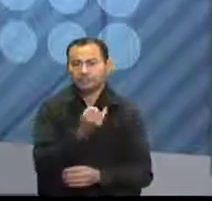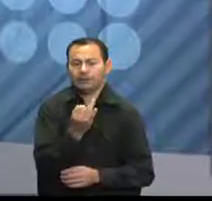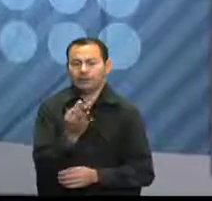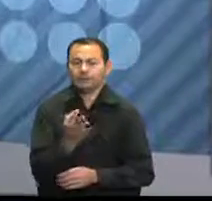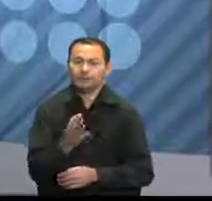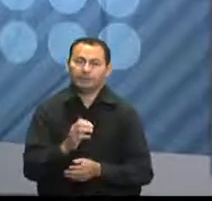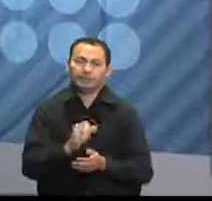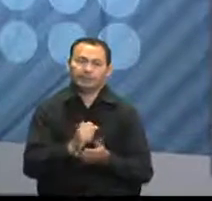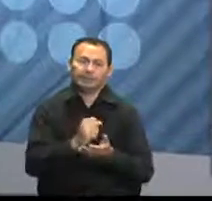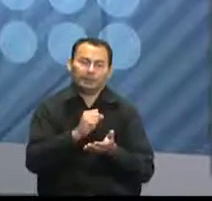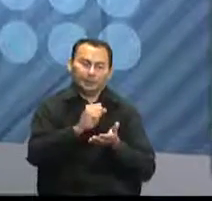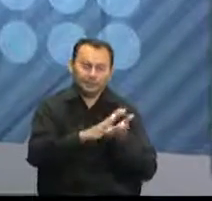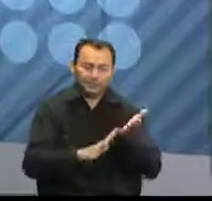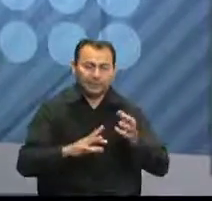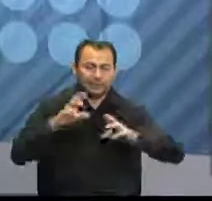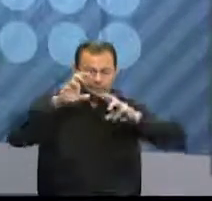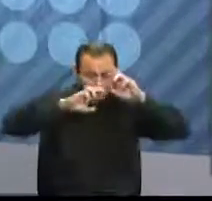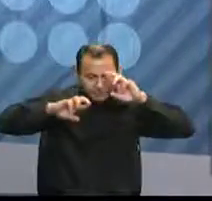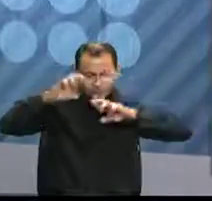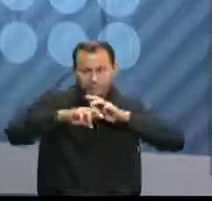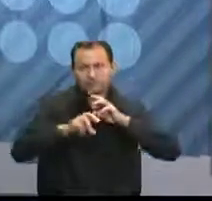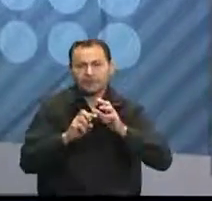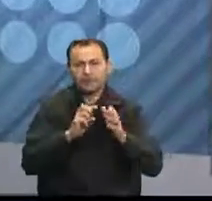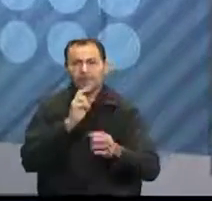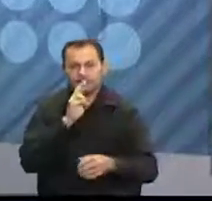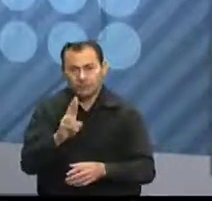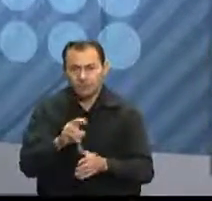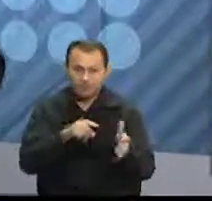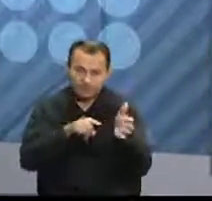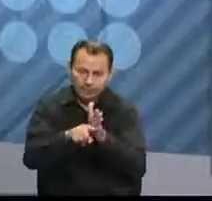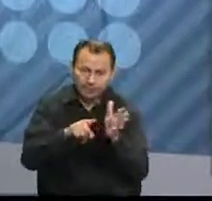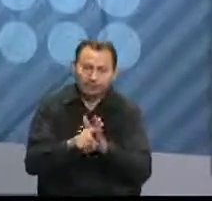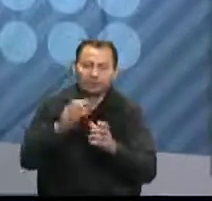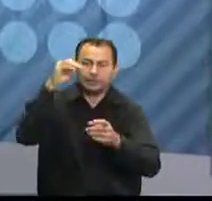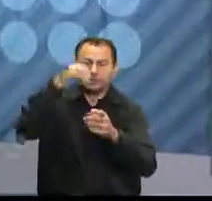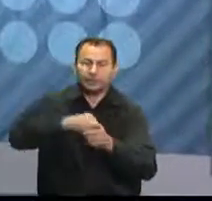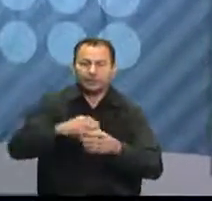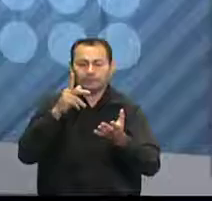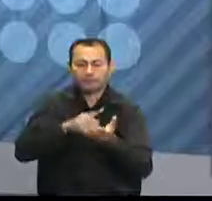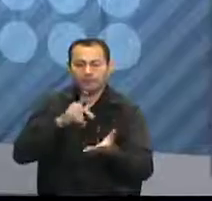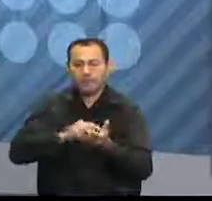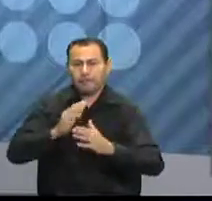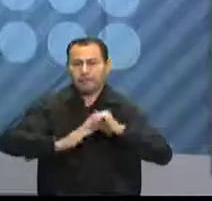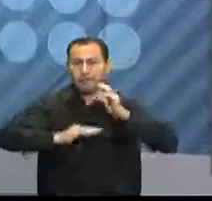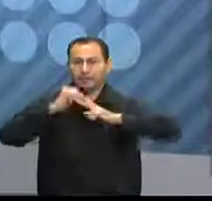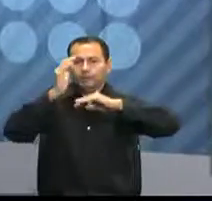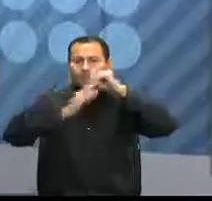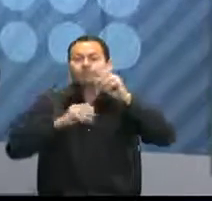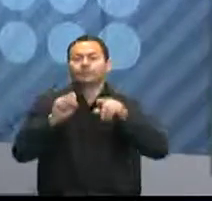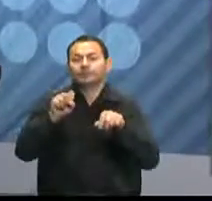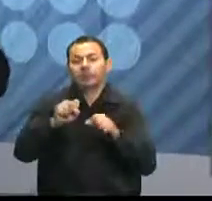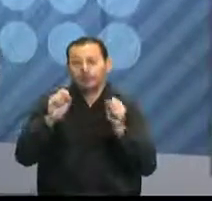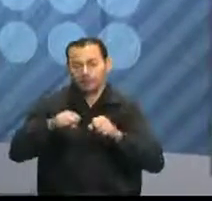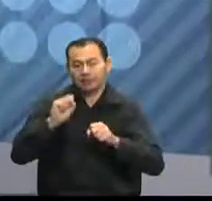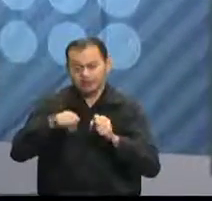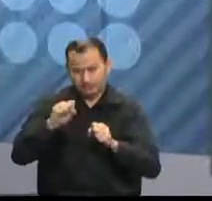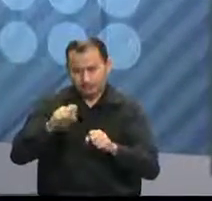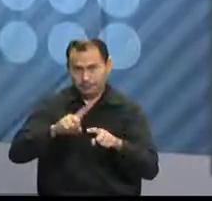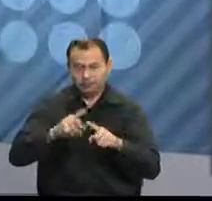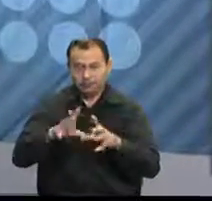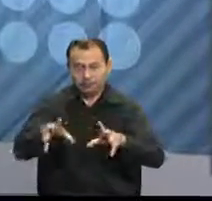exercícios análises resolvendo questionamentos dentro da sua realidade profissional e assim você vai poder